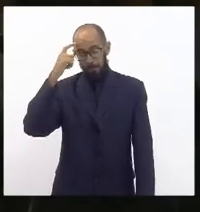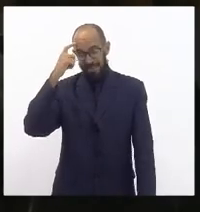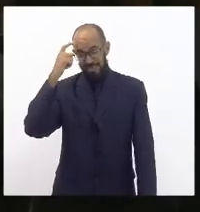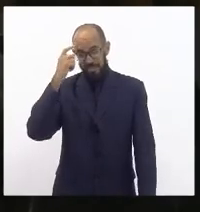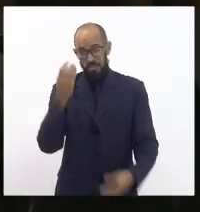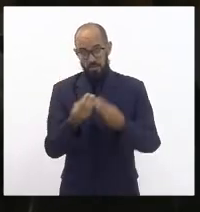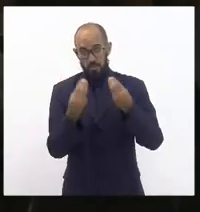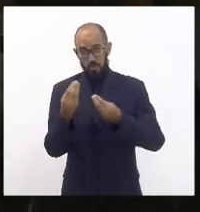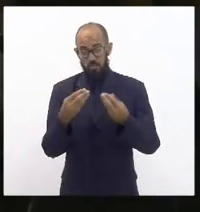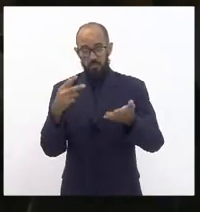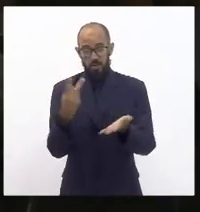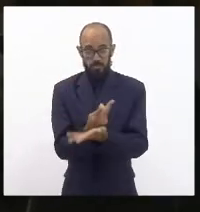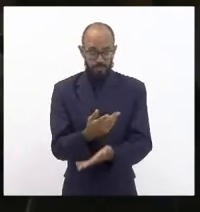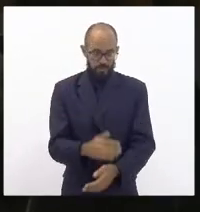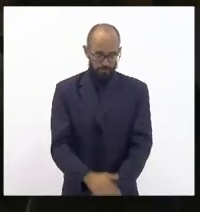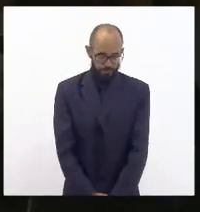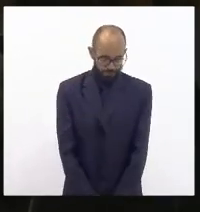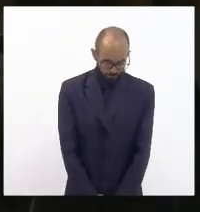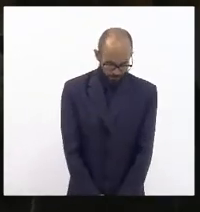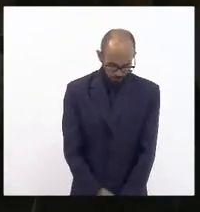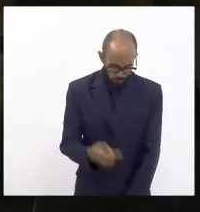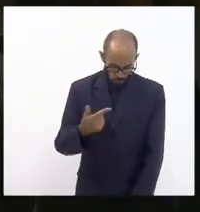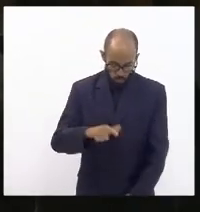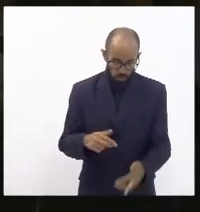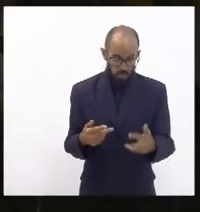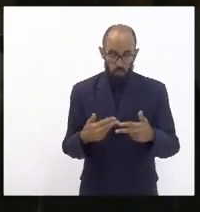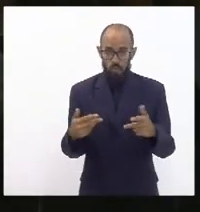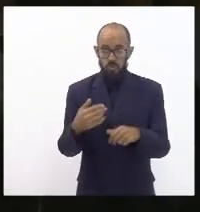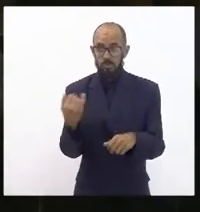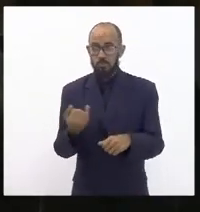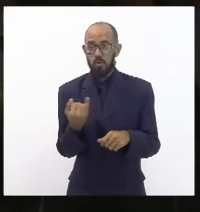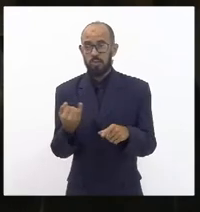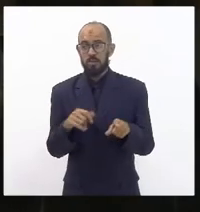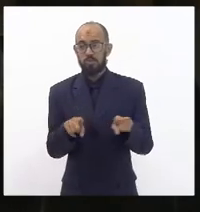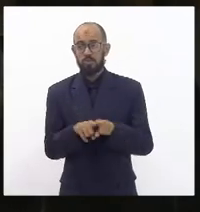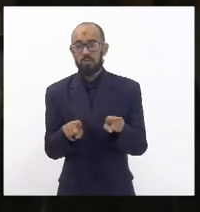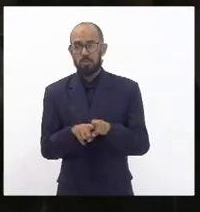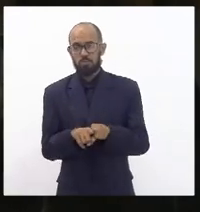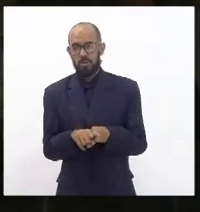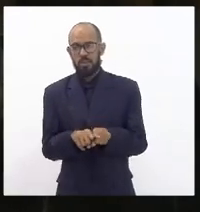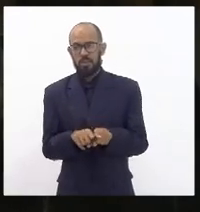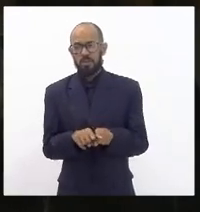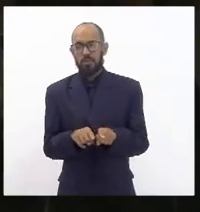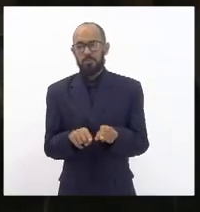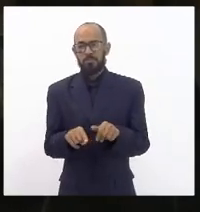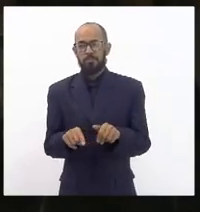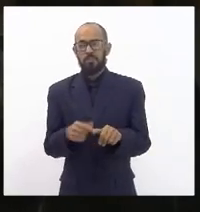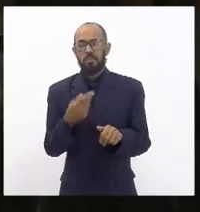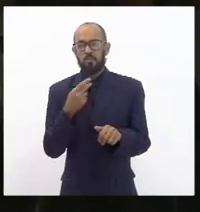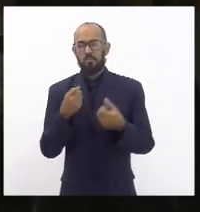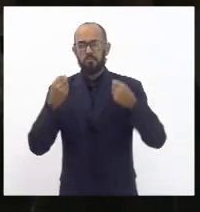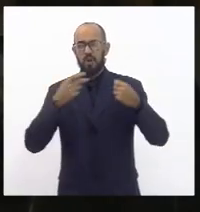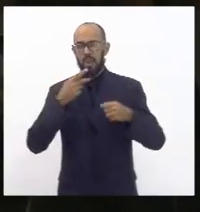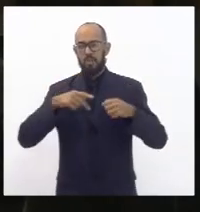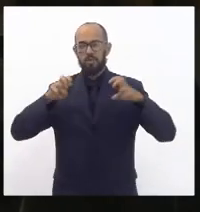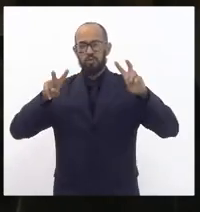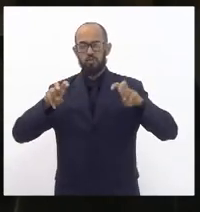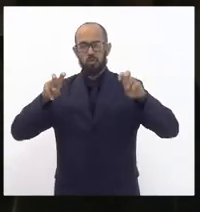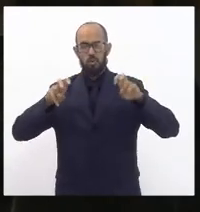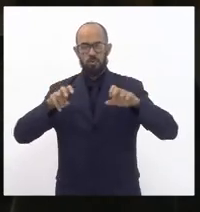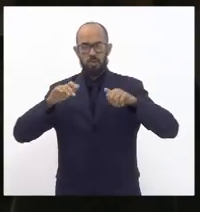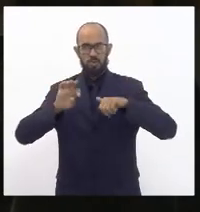isso vai causar a outra questão importante que eu fui na parte técnica da saúde e fui